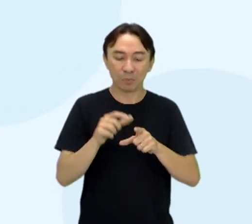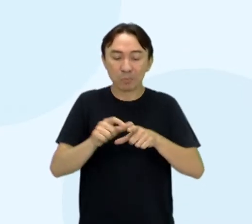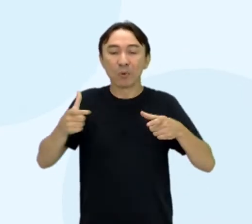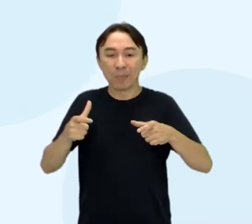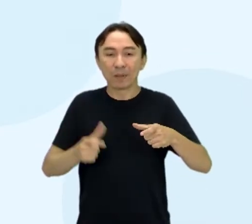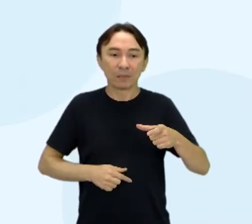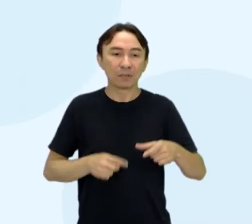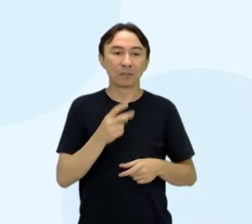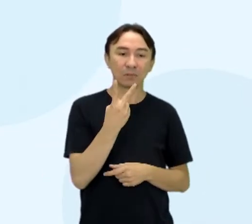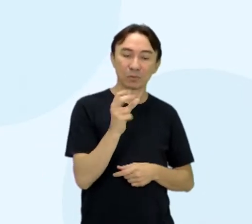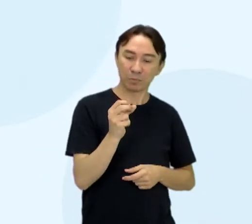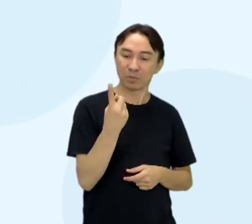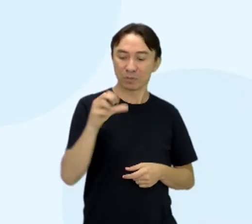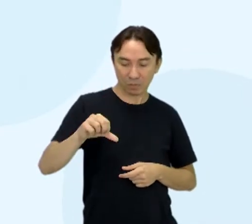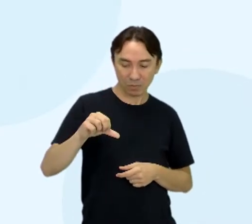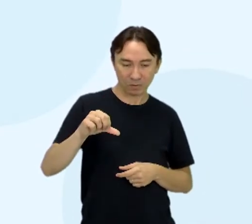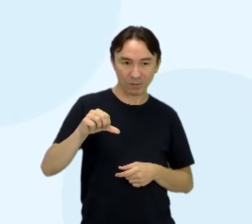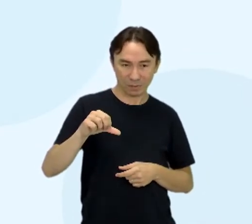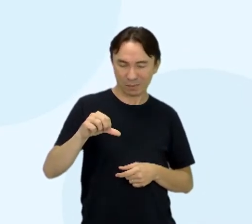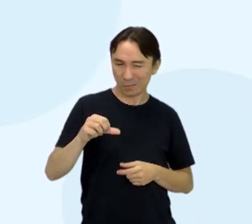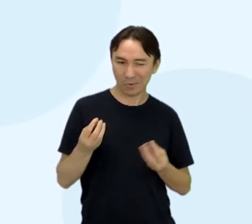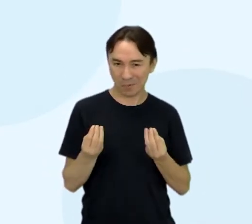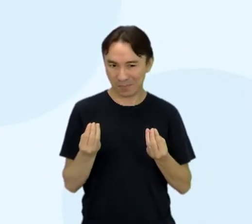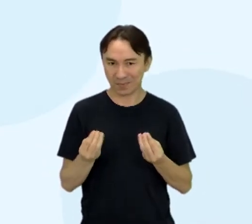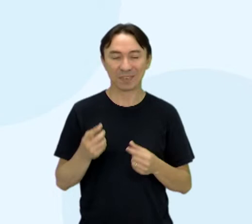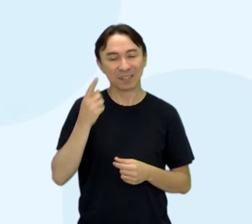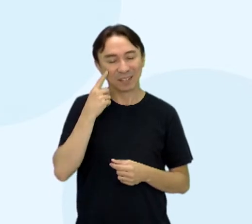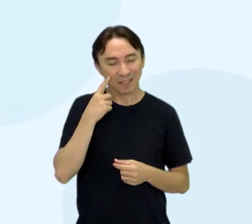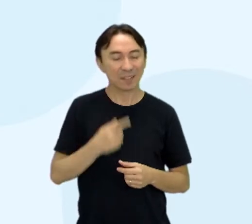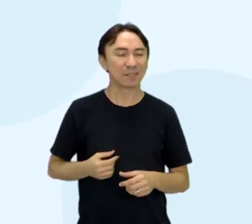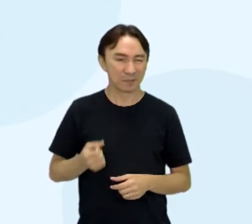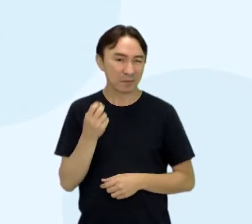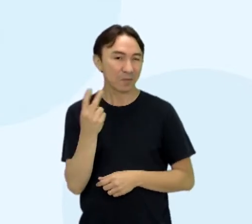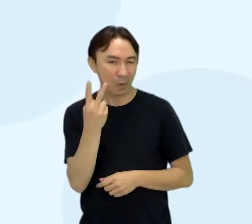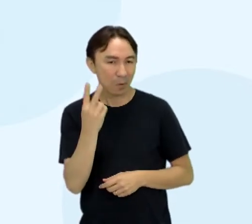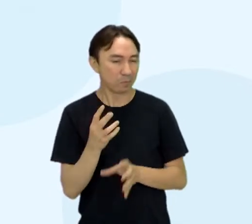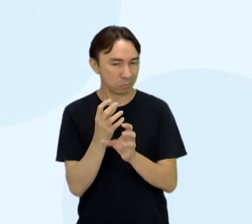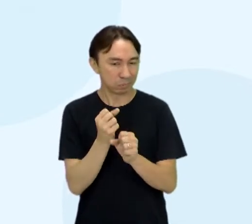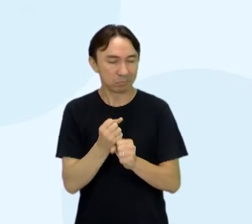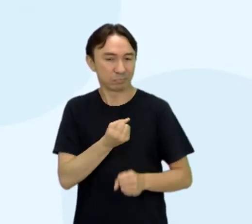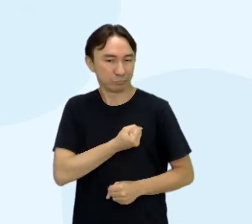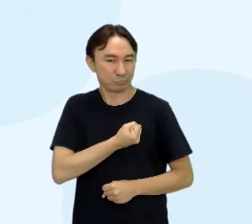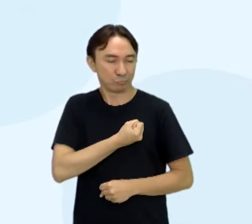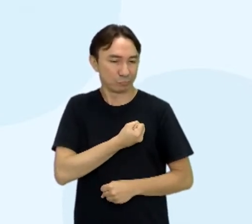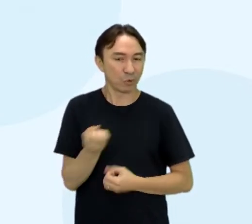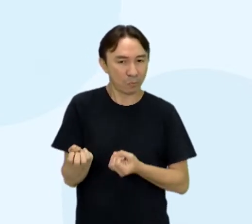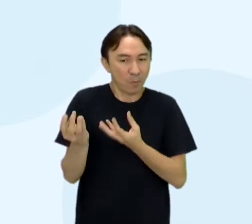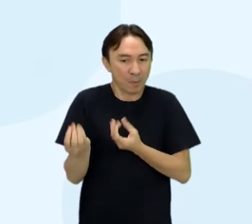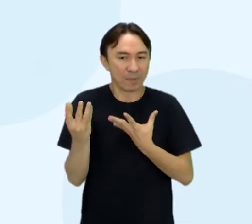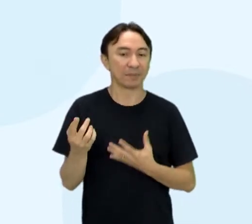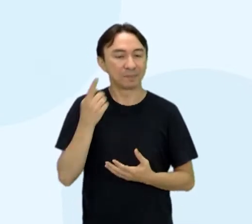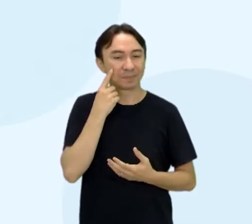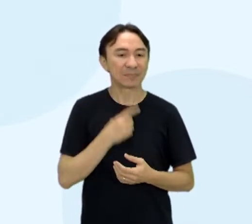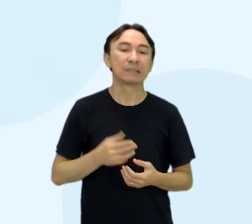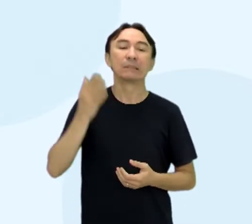a 2018. E aí nós pegamos os valores numéricos, tá ok? A gente sabe que em 2019 tivemos aí uma área